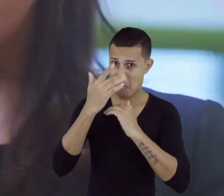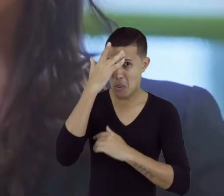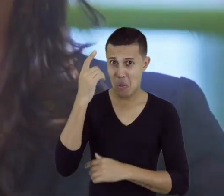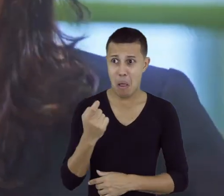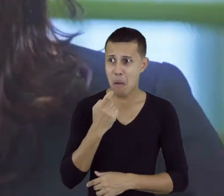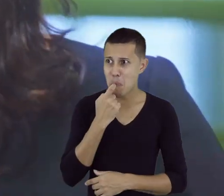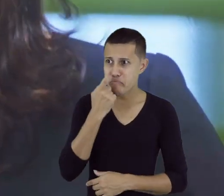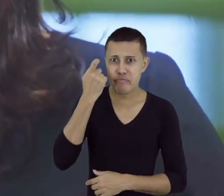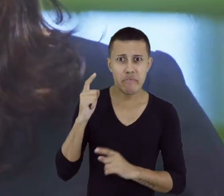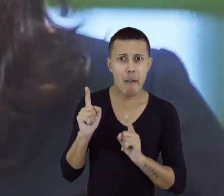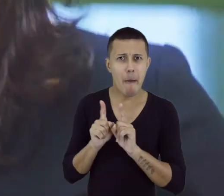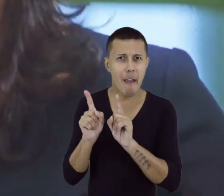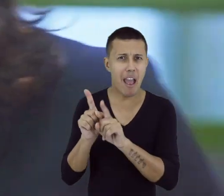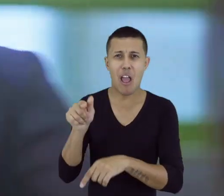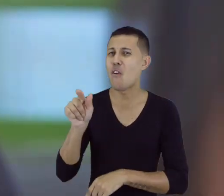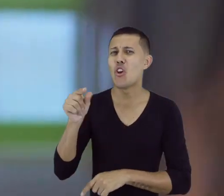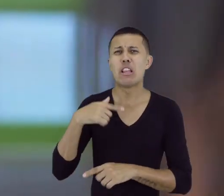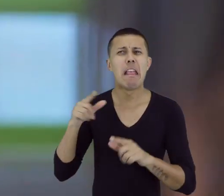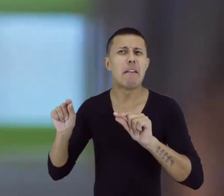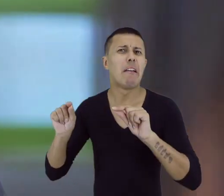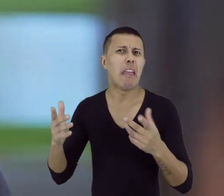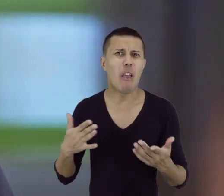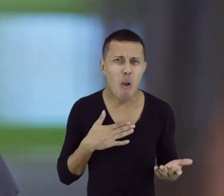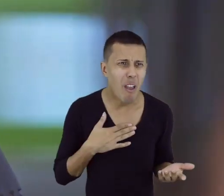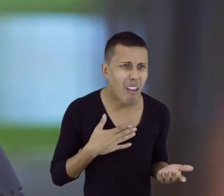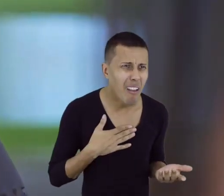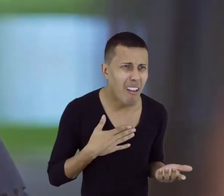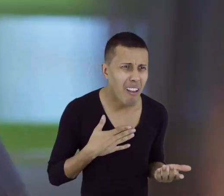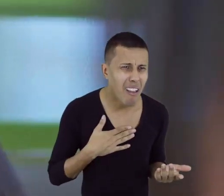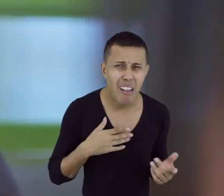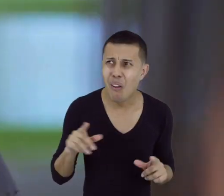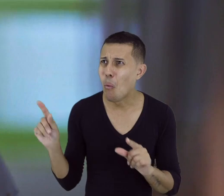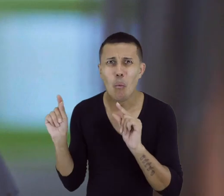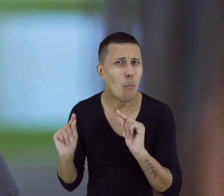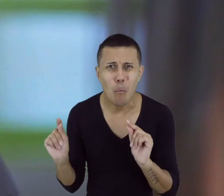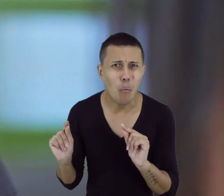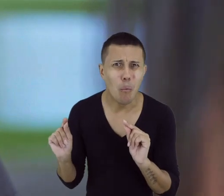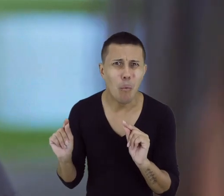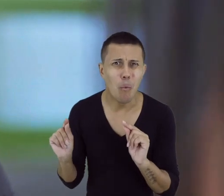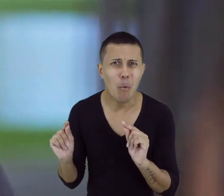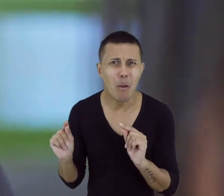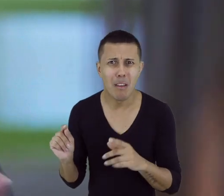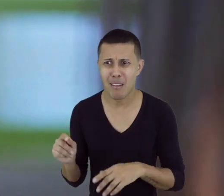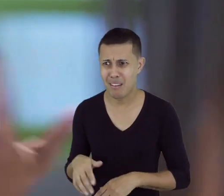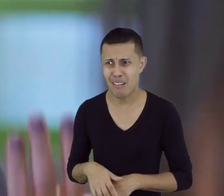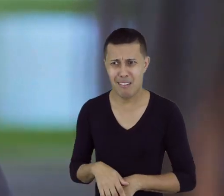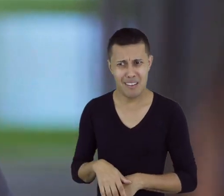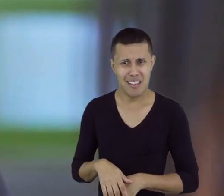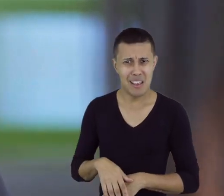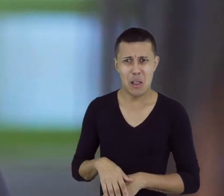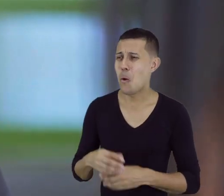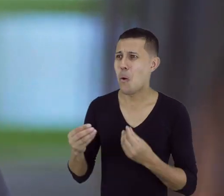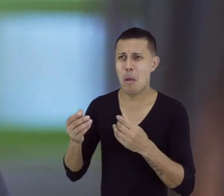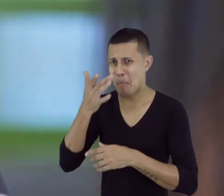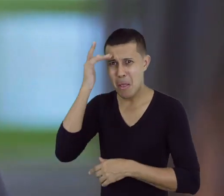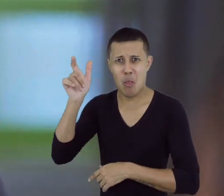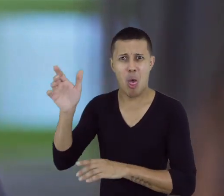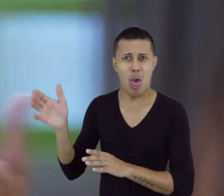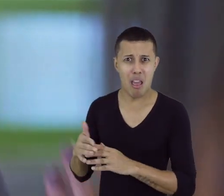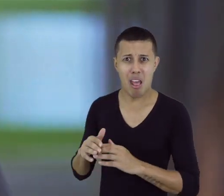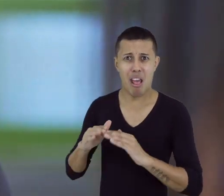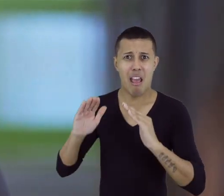gente próxima. Ah, mas você deve ter dado motivo. O quê? Motivo? Quem dá o motivo para alguém ser